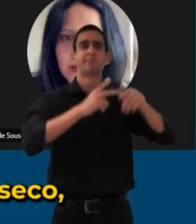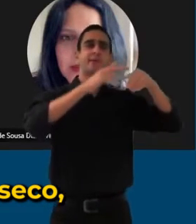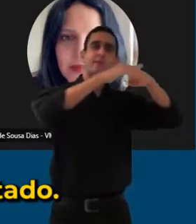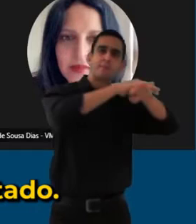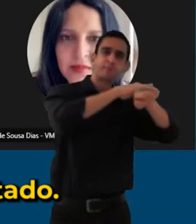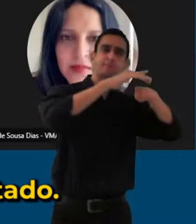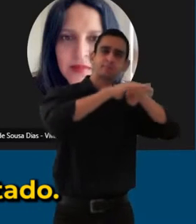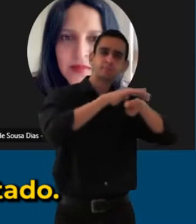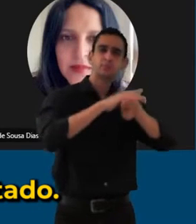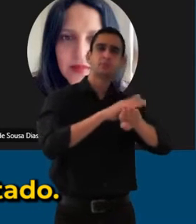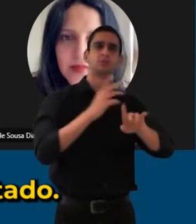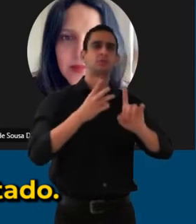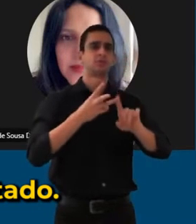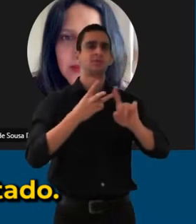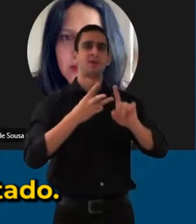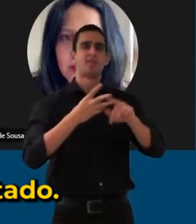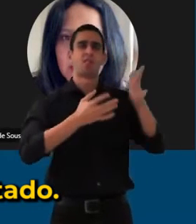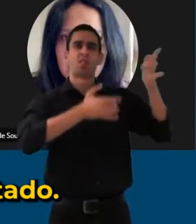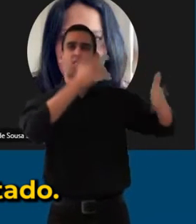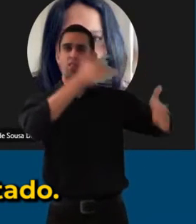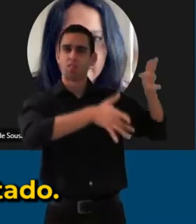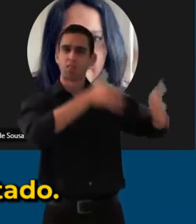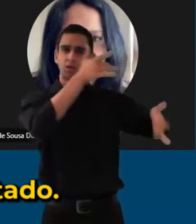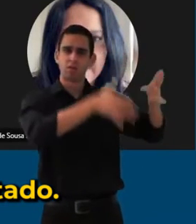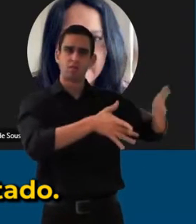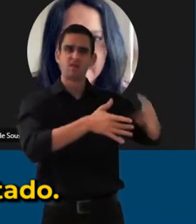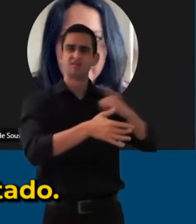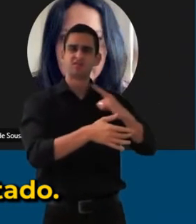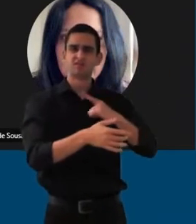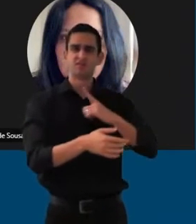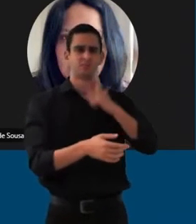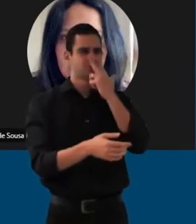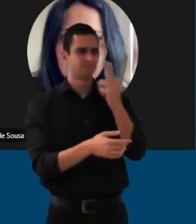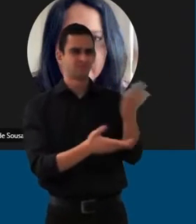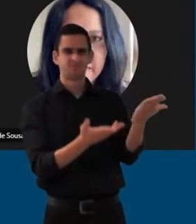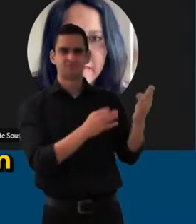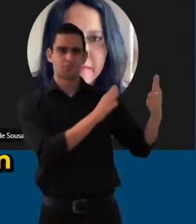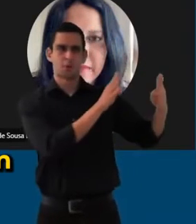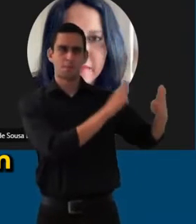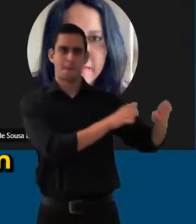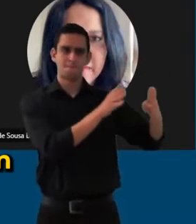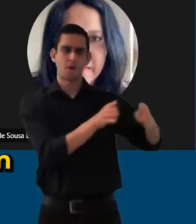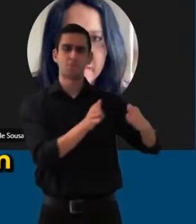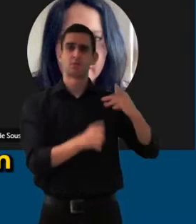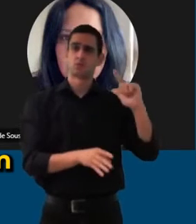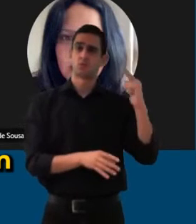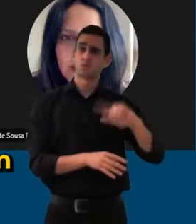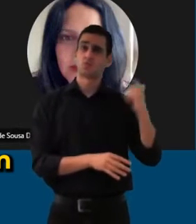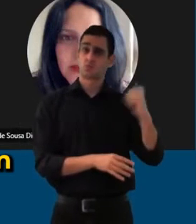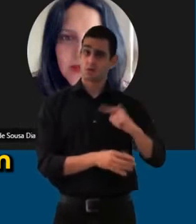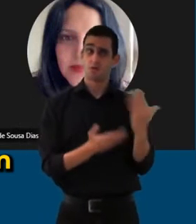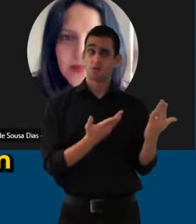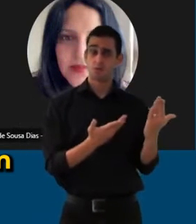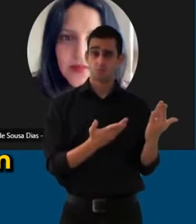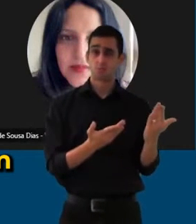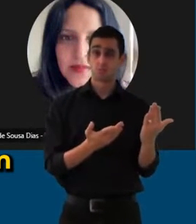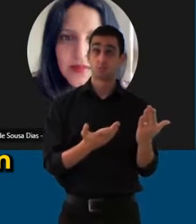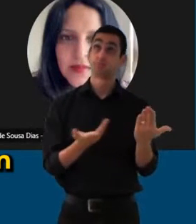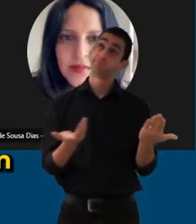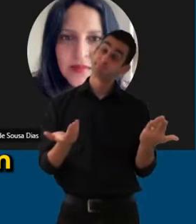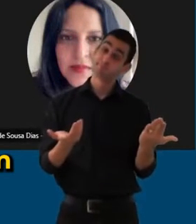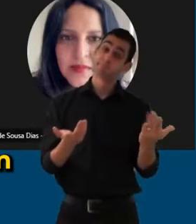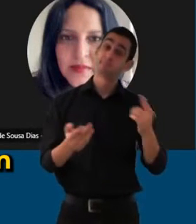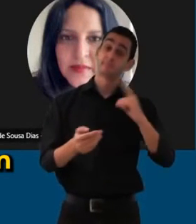a seco, ou seja, tudo isso estava em muito mau estado. Então, são questões que